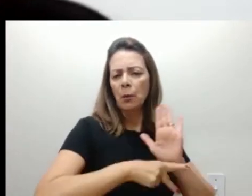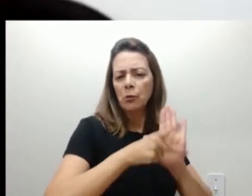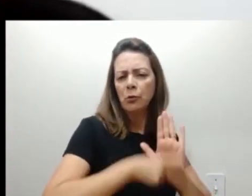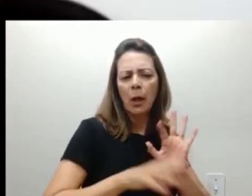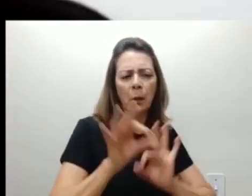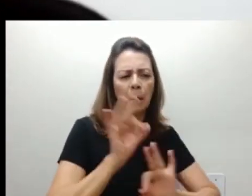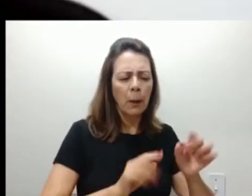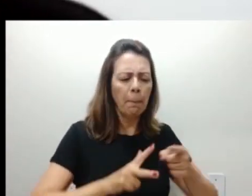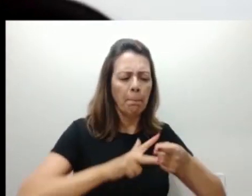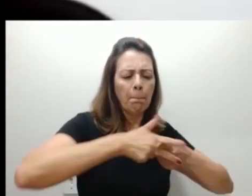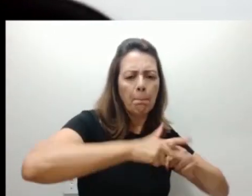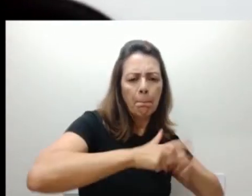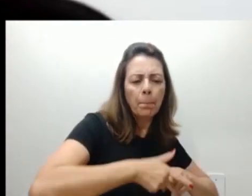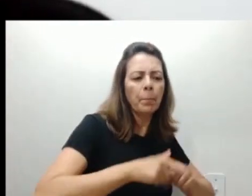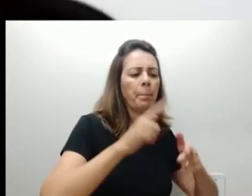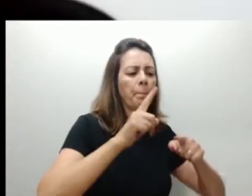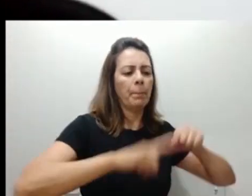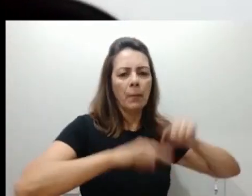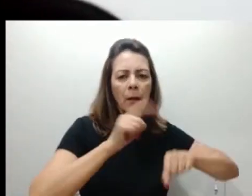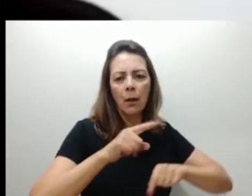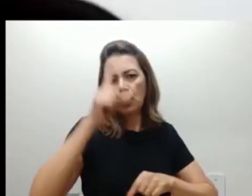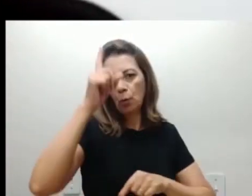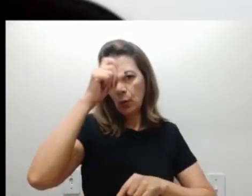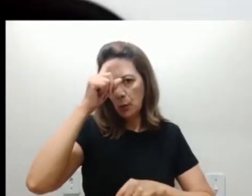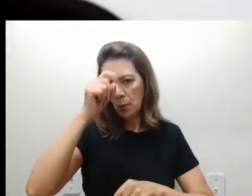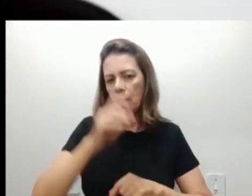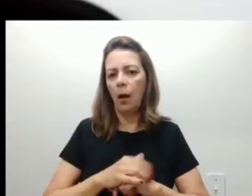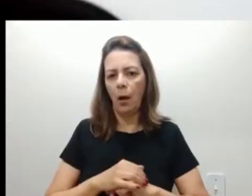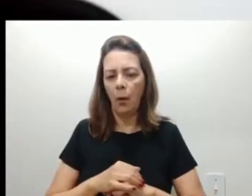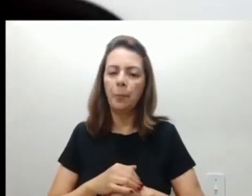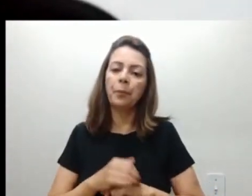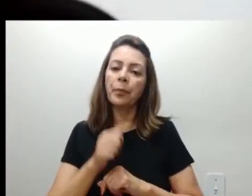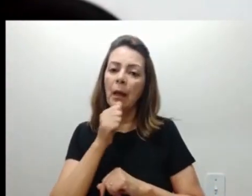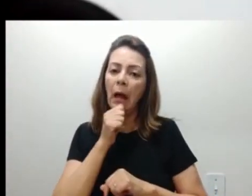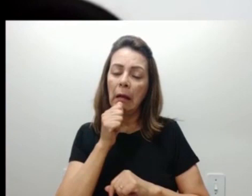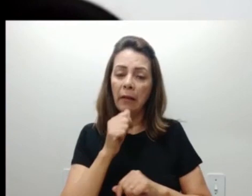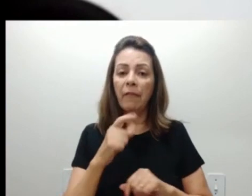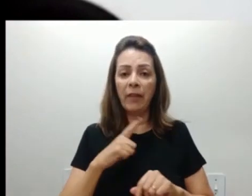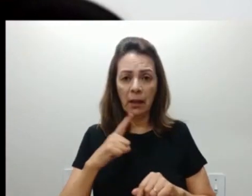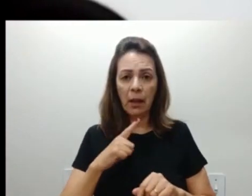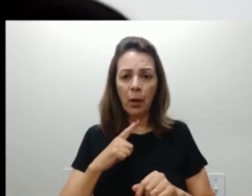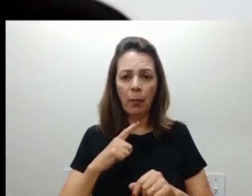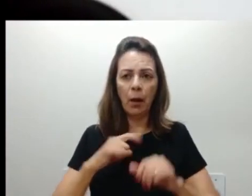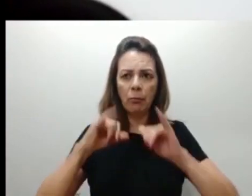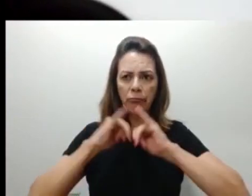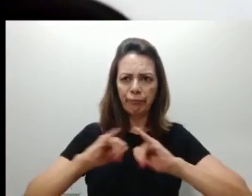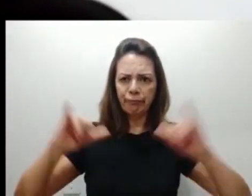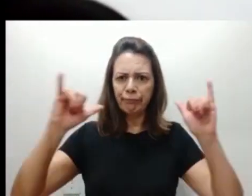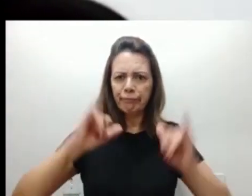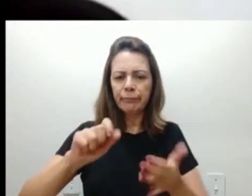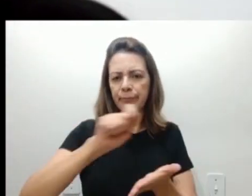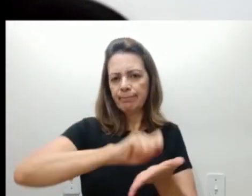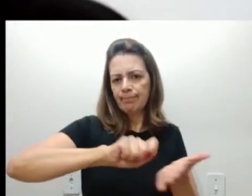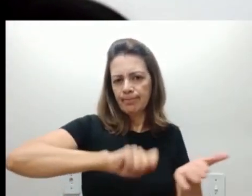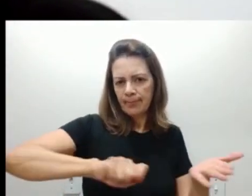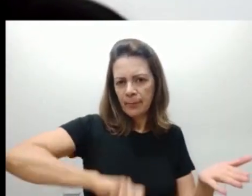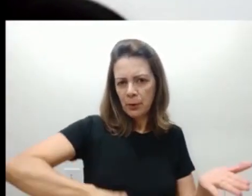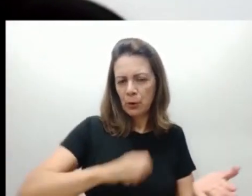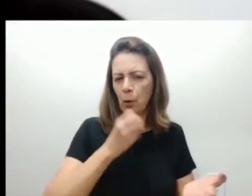equipamentos hospitalares. Tá para ser escrita ainda uma matéria boa sobre isso, né? Que é o